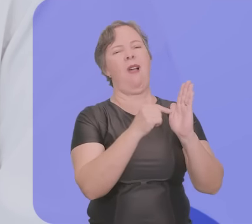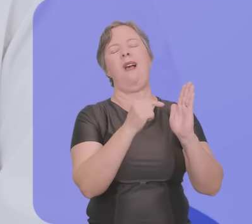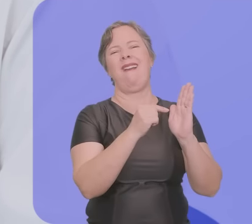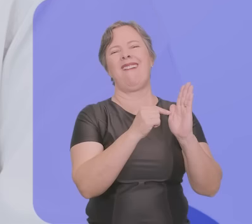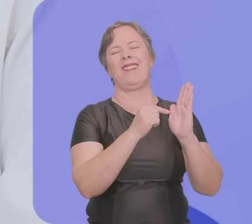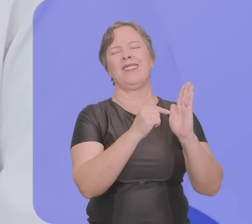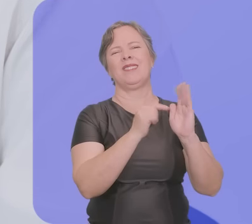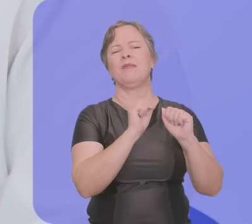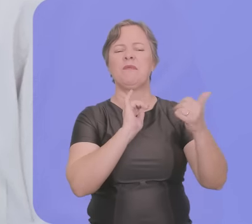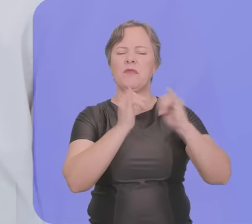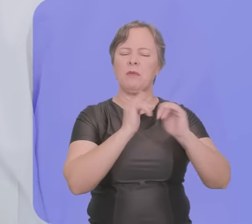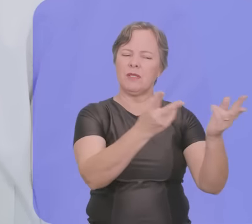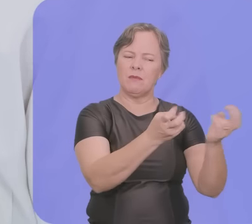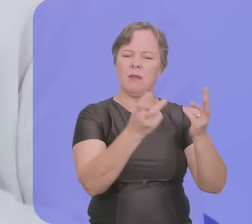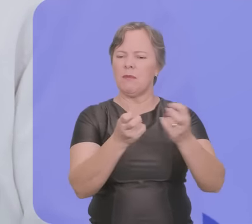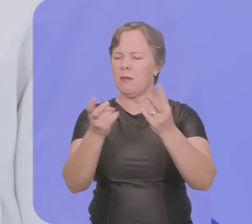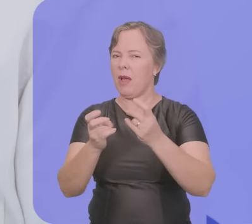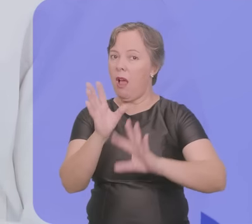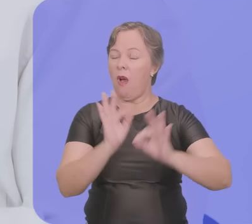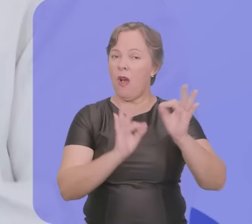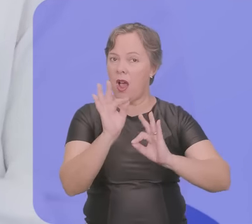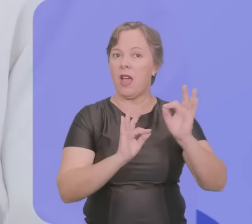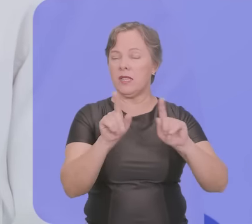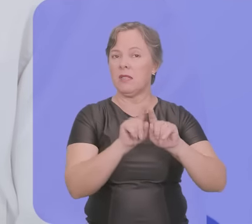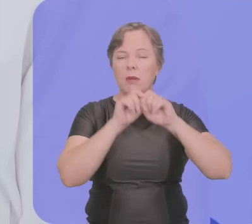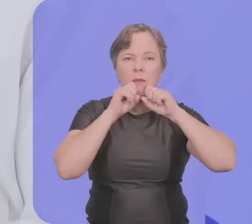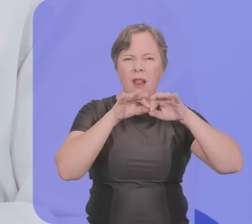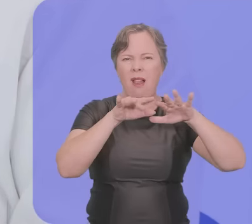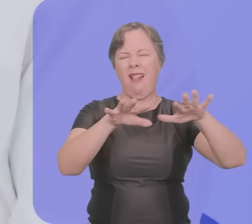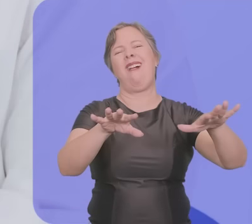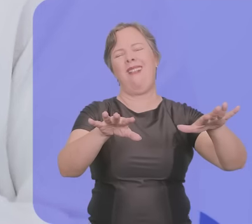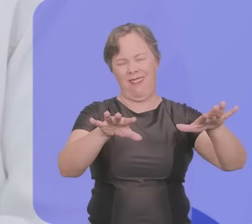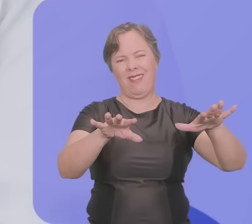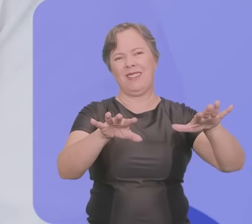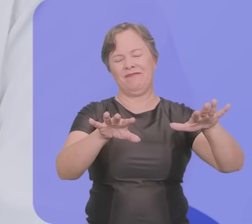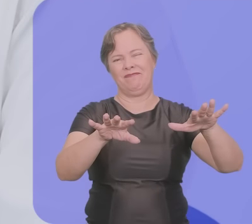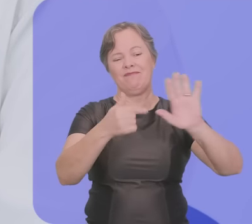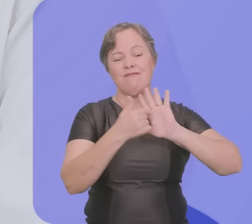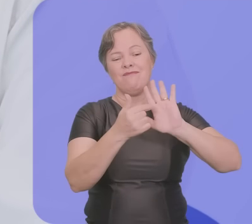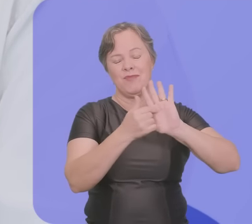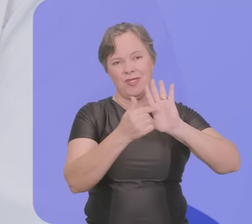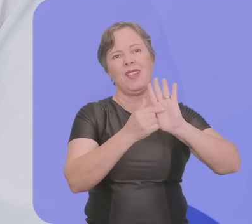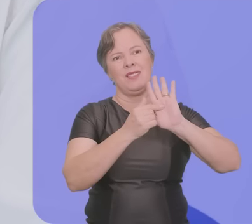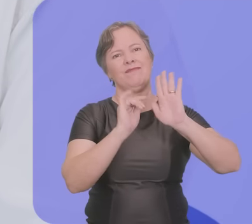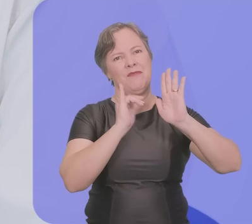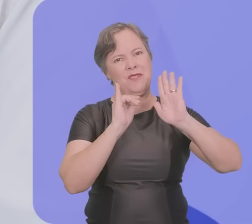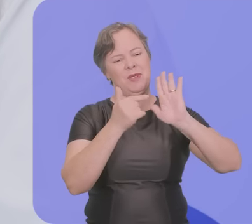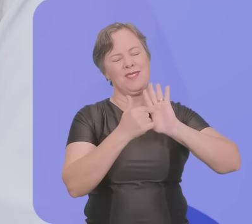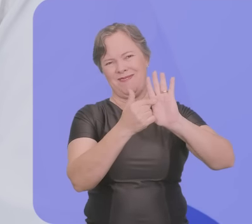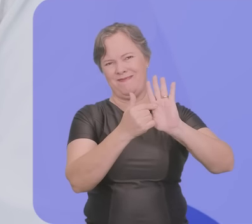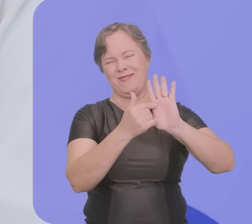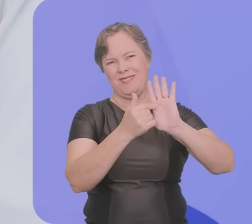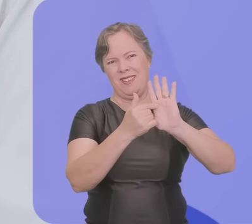muito famosa, né? E eu tenho duas perspectivas para analisar, no mínimo, né? Que é aberto a